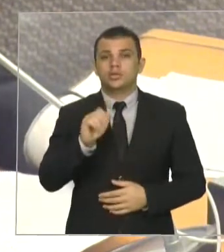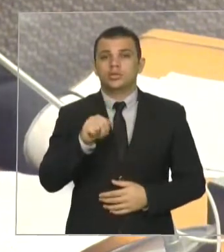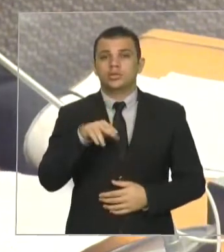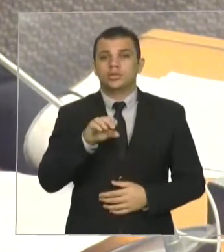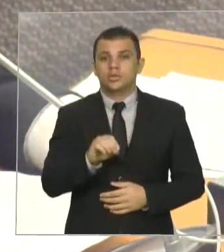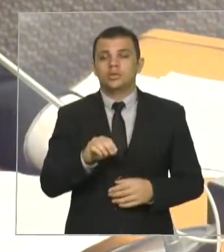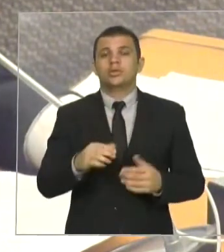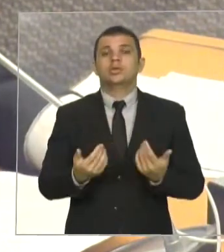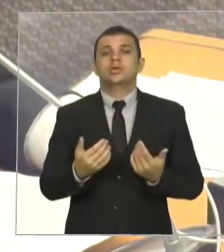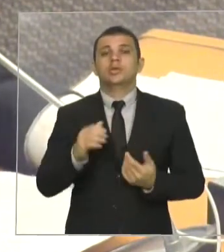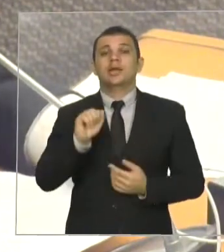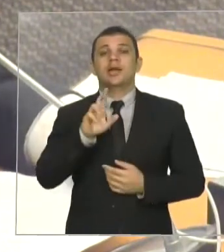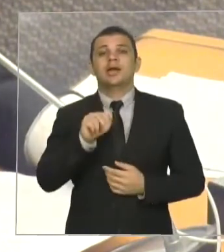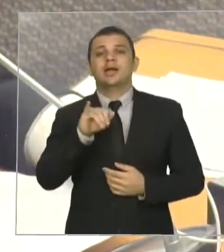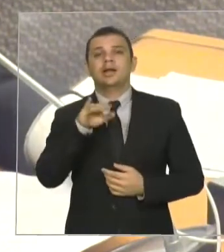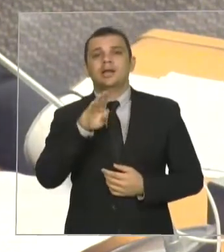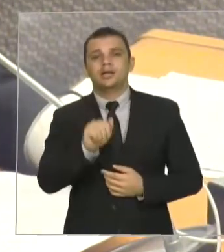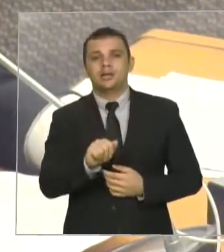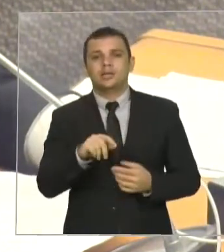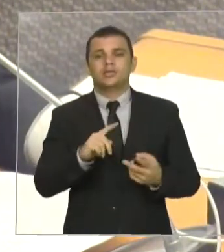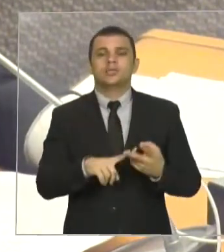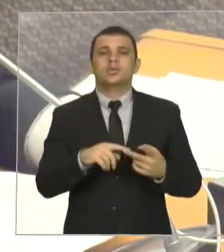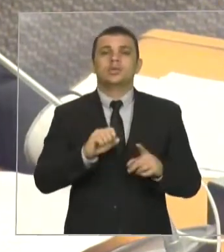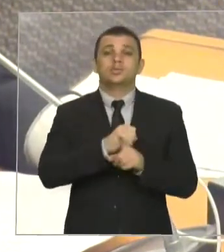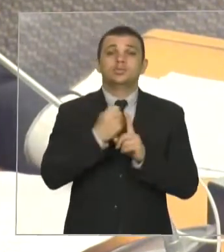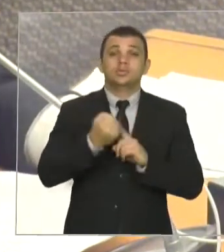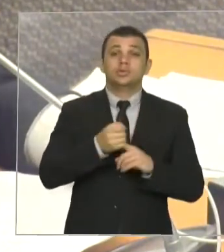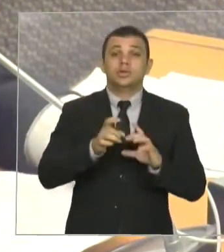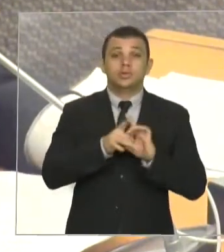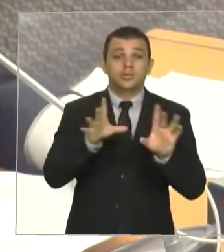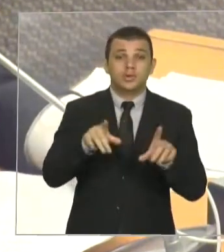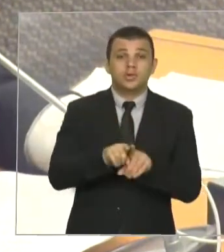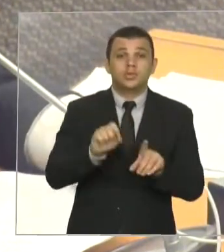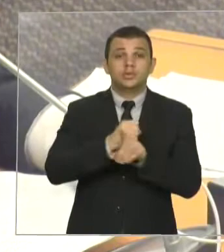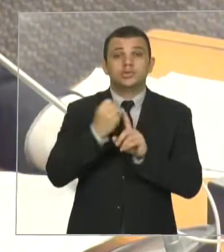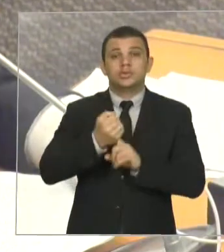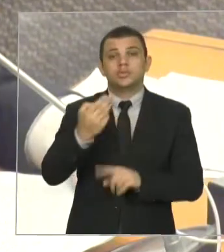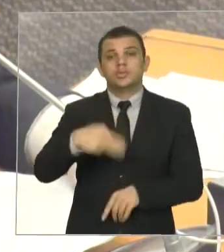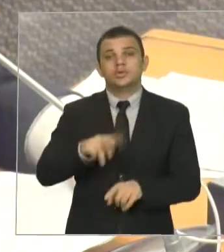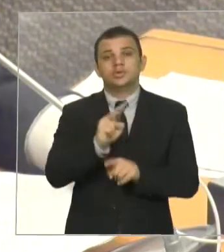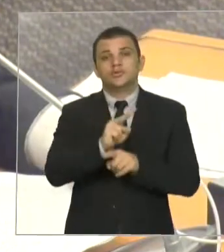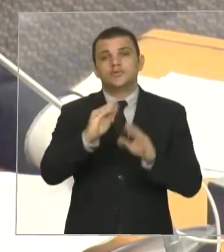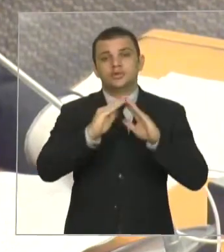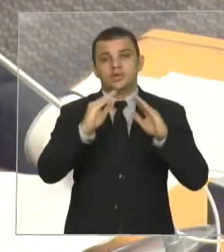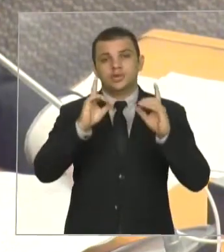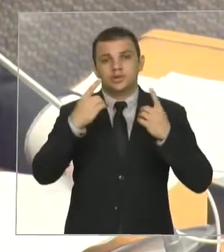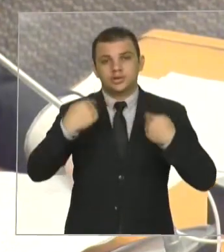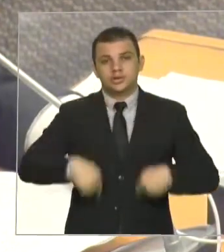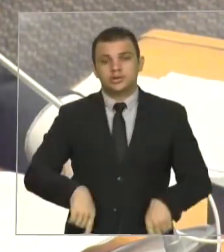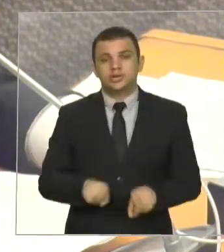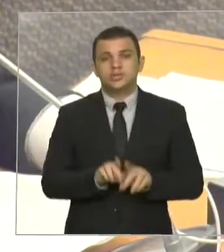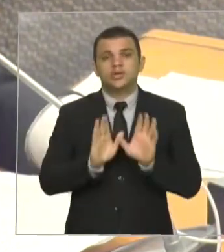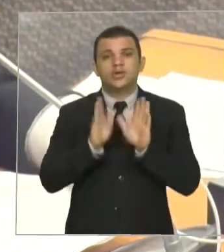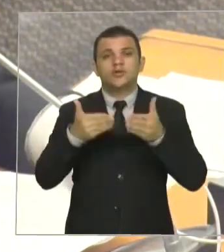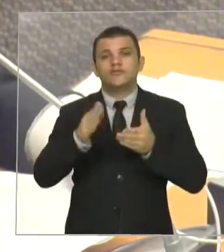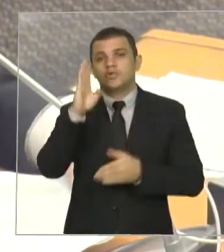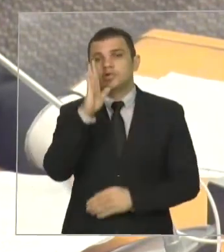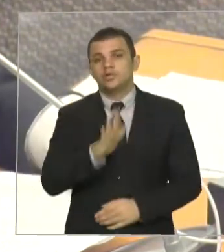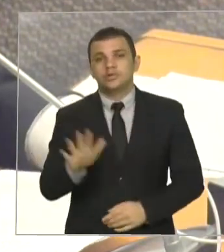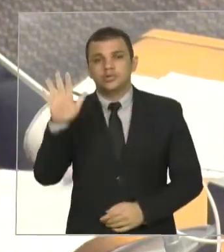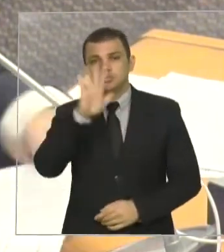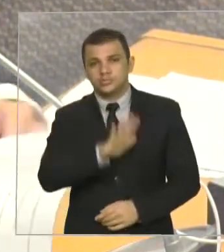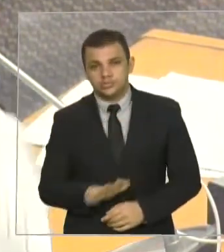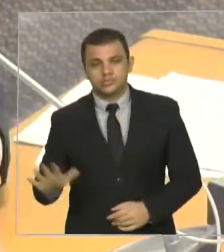Solidária Libertadora, Sociedade Maranhense de Defesa da Moradia Digna, o Fórum Nacional da Sociedade Civil, os Comitês de Bacia